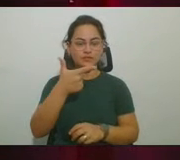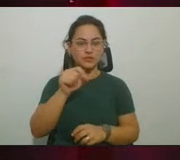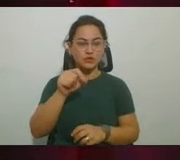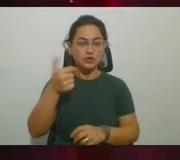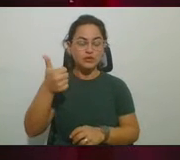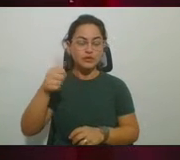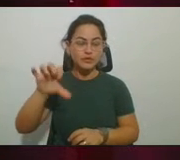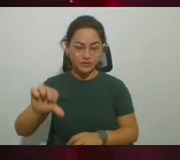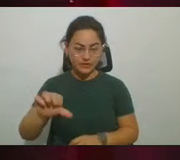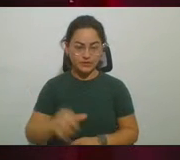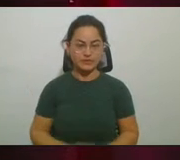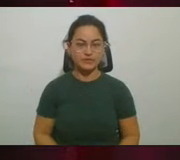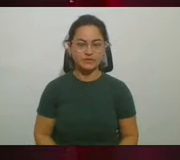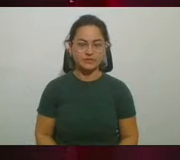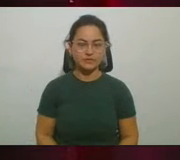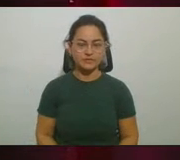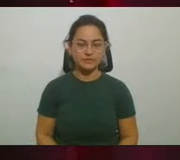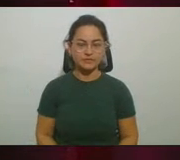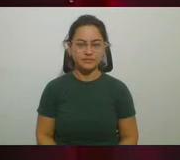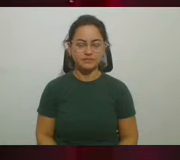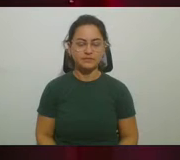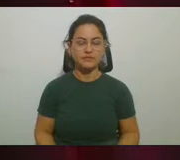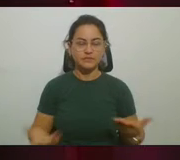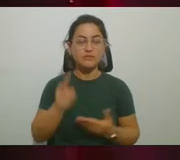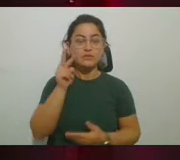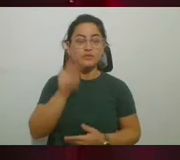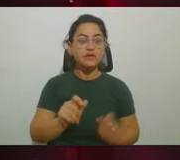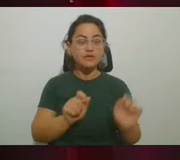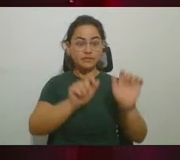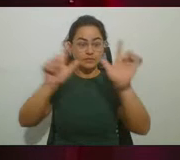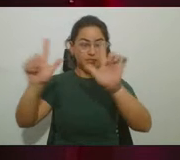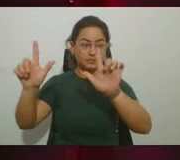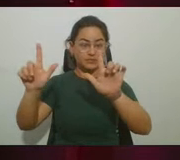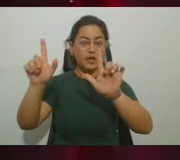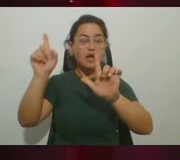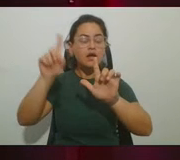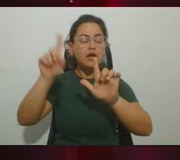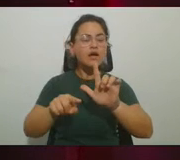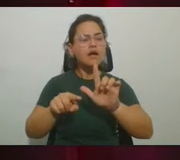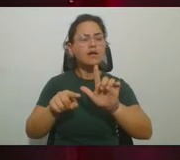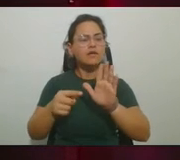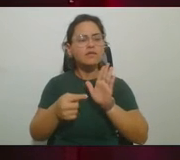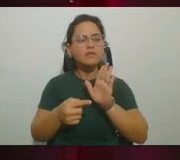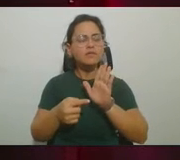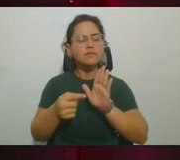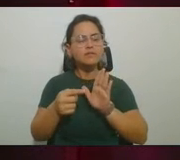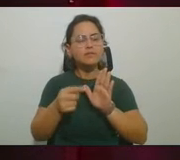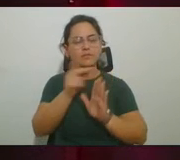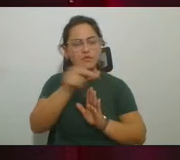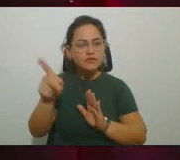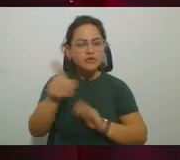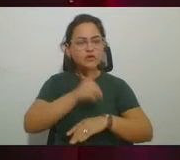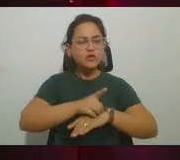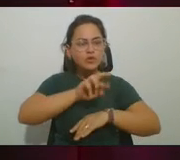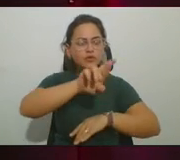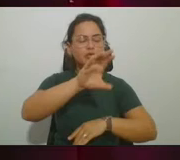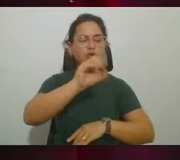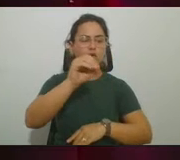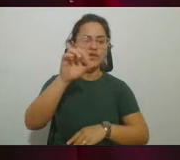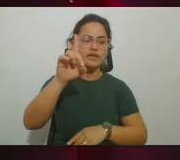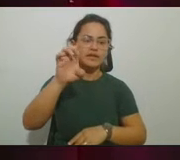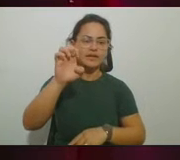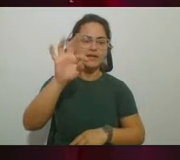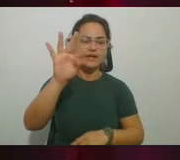2019. Vamos apreciar nos telões a produção da professora doutoranda Odete